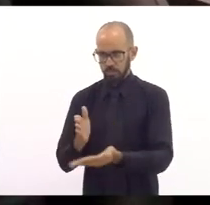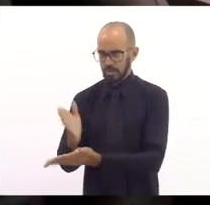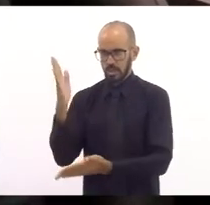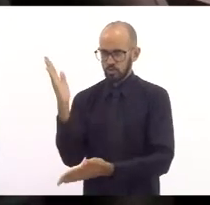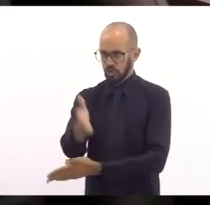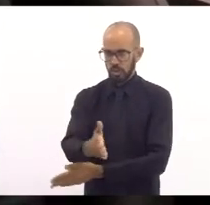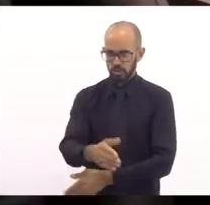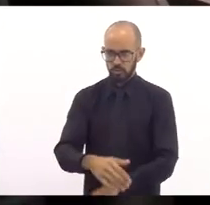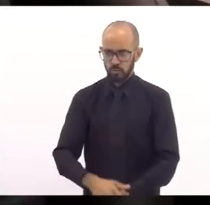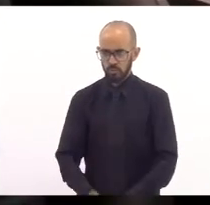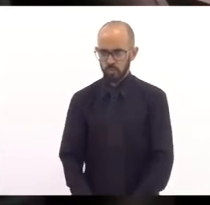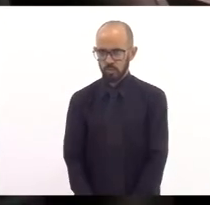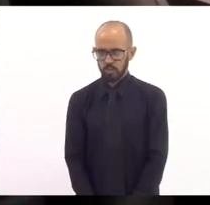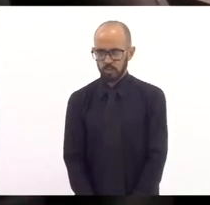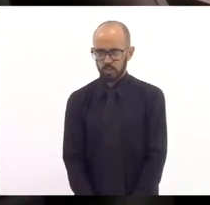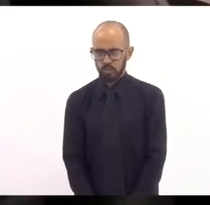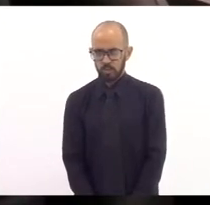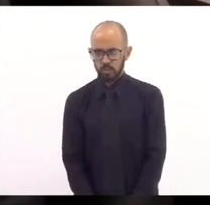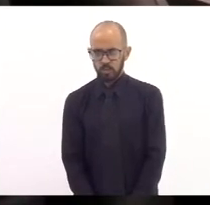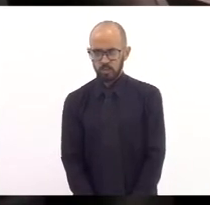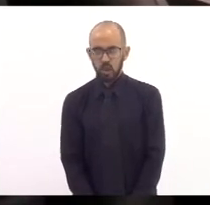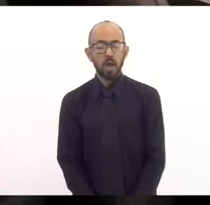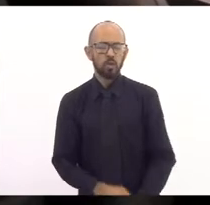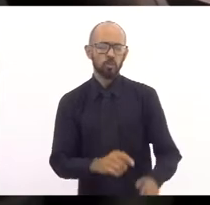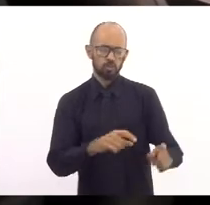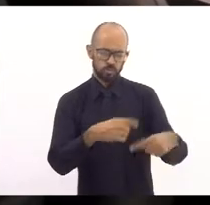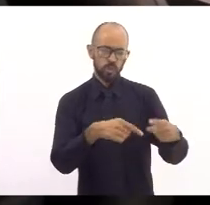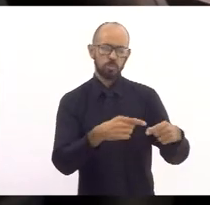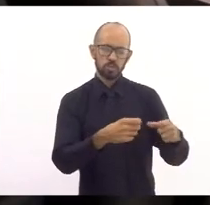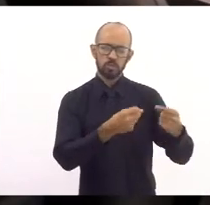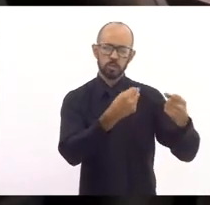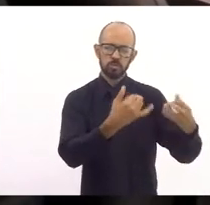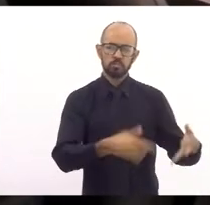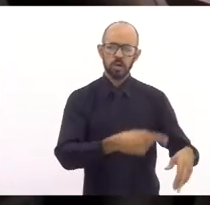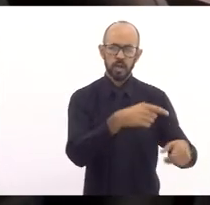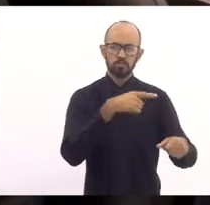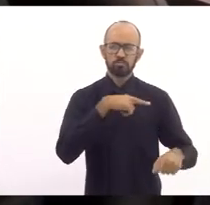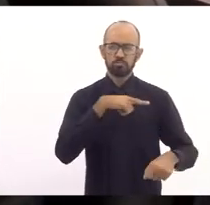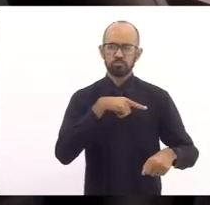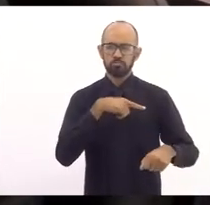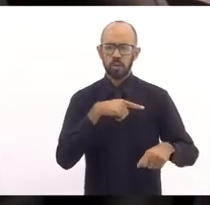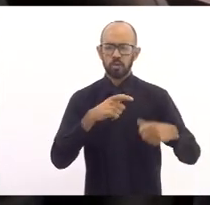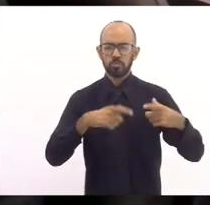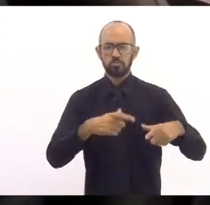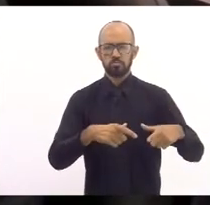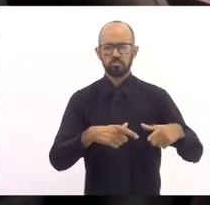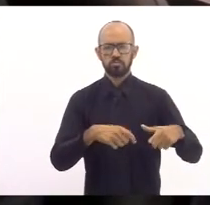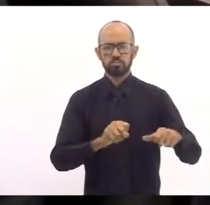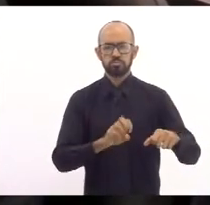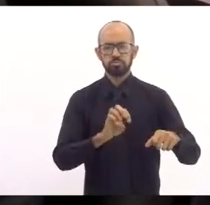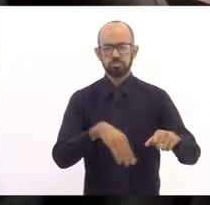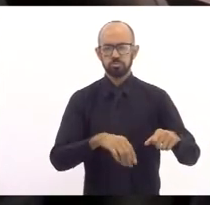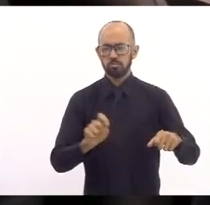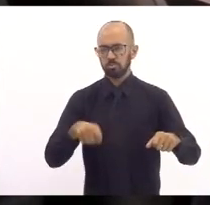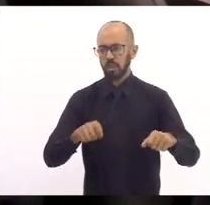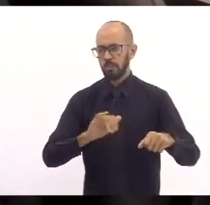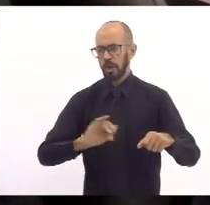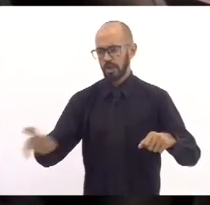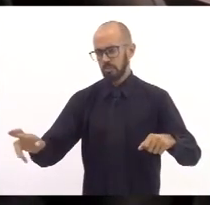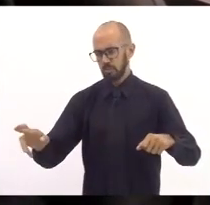pararem ali. Eu digo, na verdade, especificamente, depois eu posso, inclusive, indicar onde foi a parada, para não ser impreciso com Vossa Excelência,